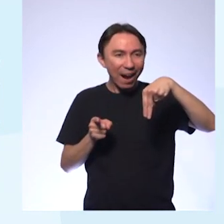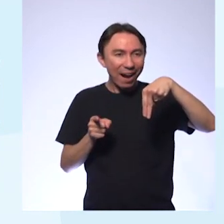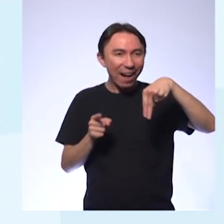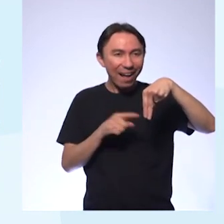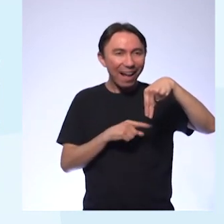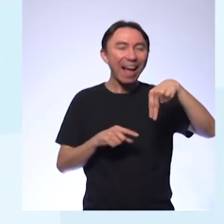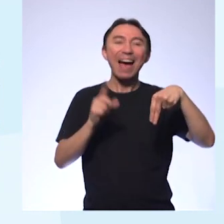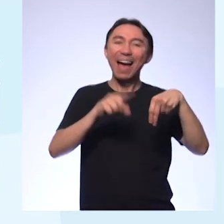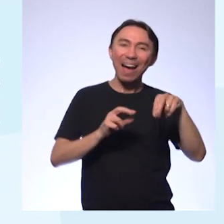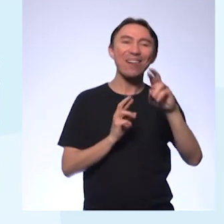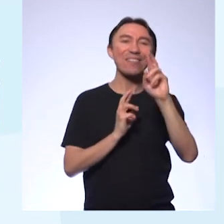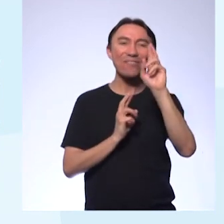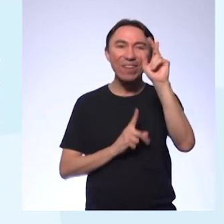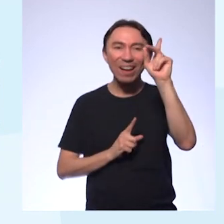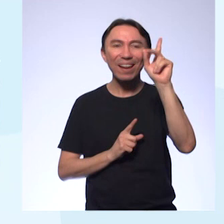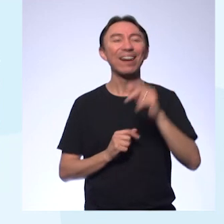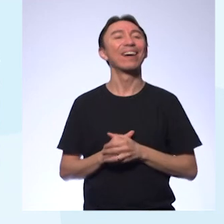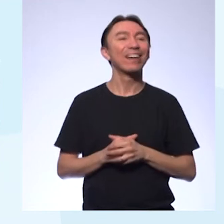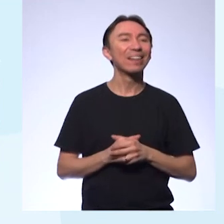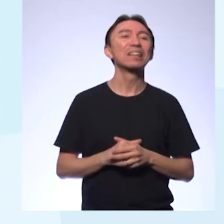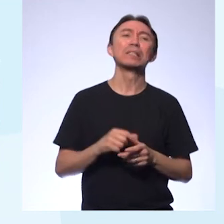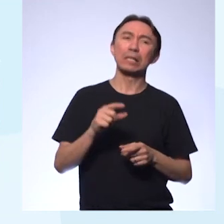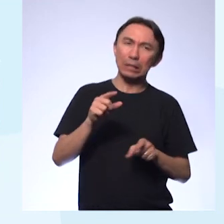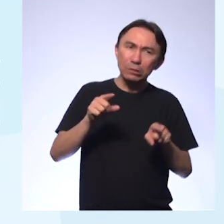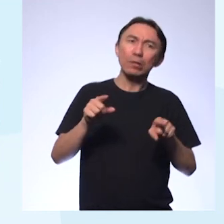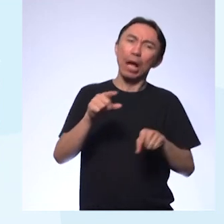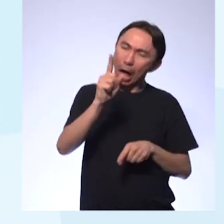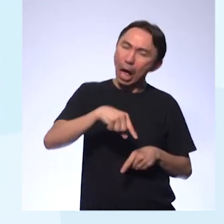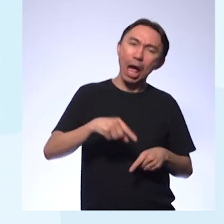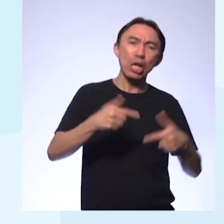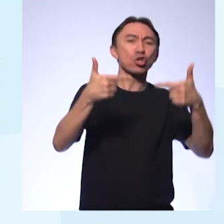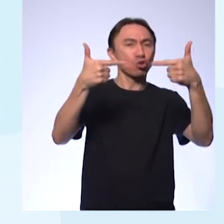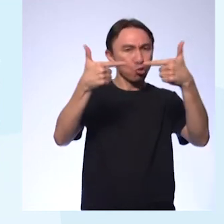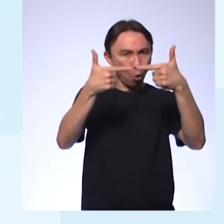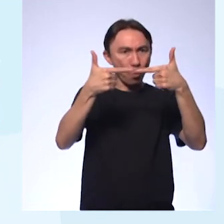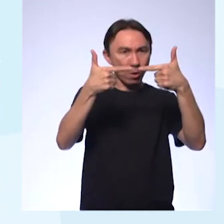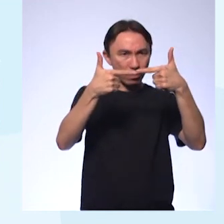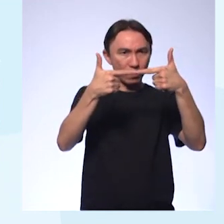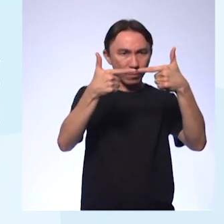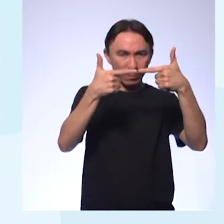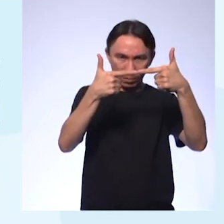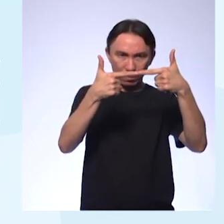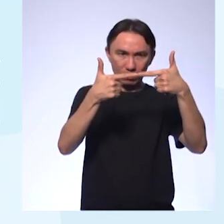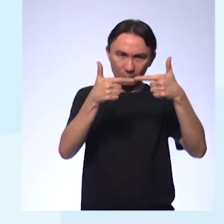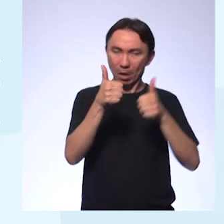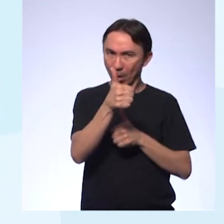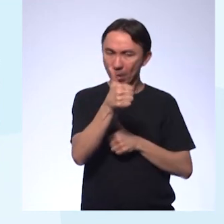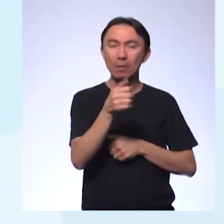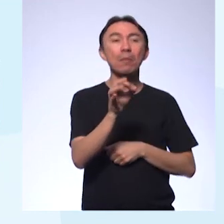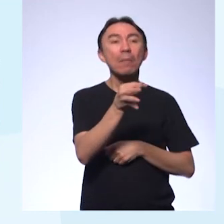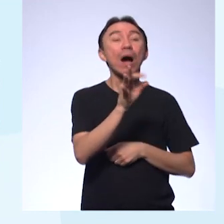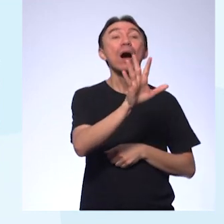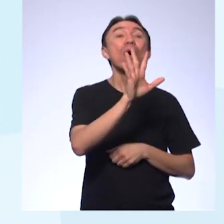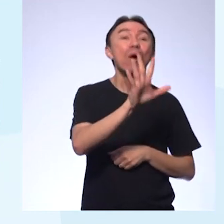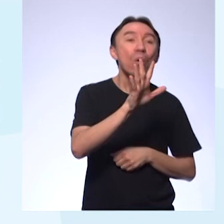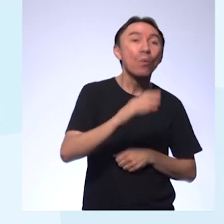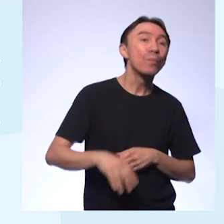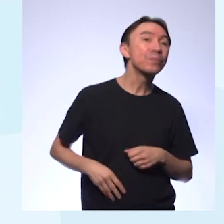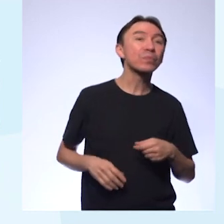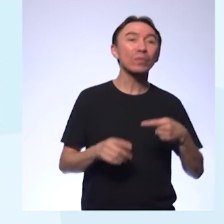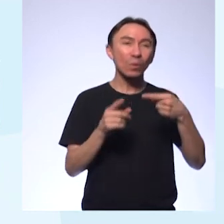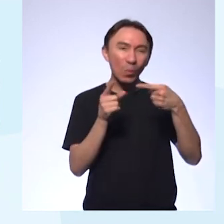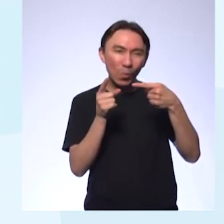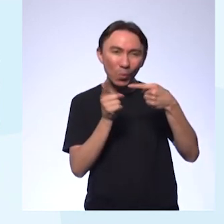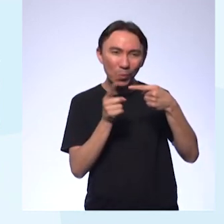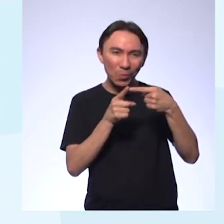composto e o outro. Eles são isômeros, né, ópticos, que varia o quê? Está escrito ali